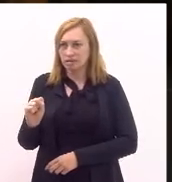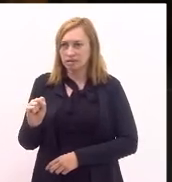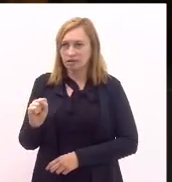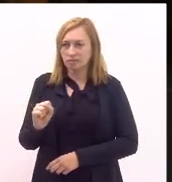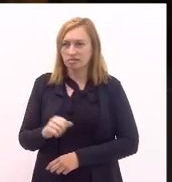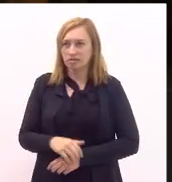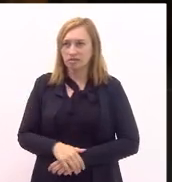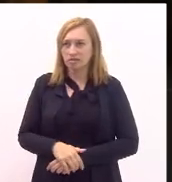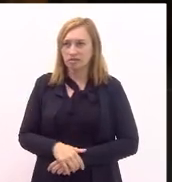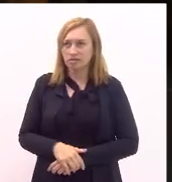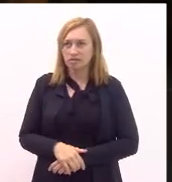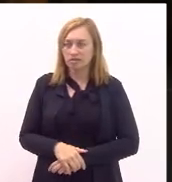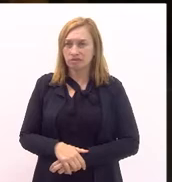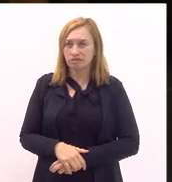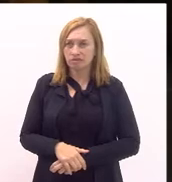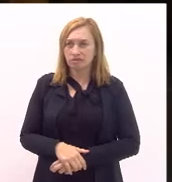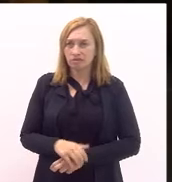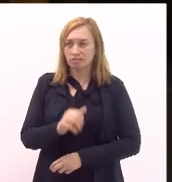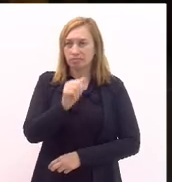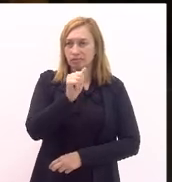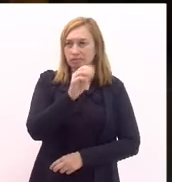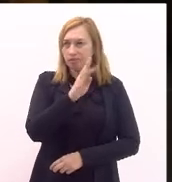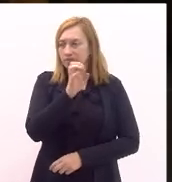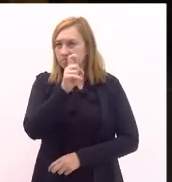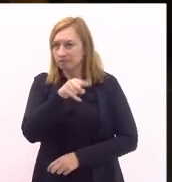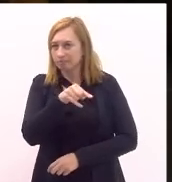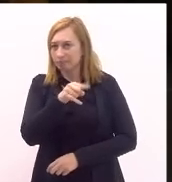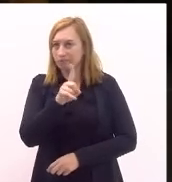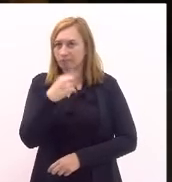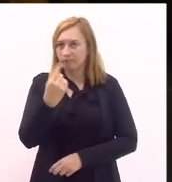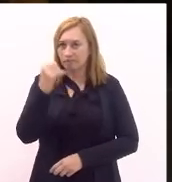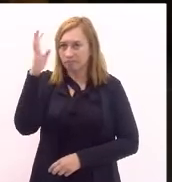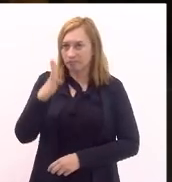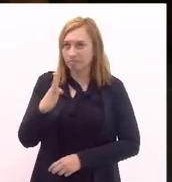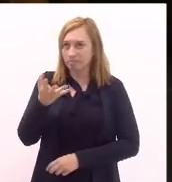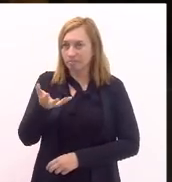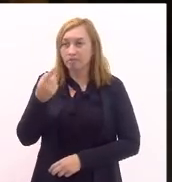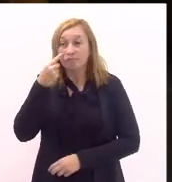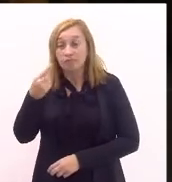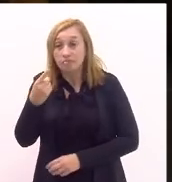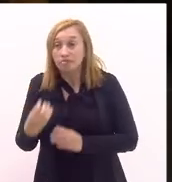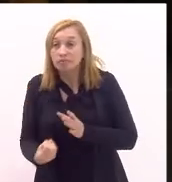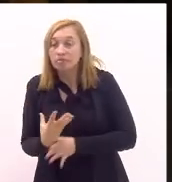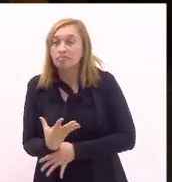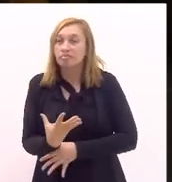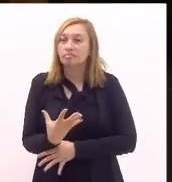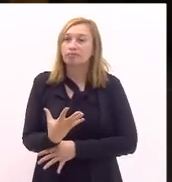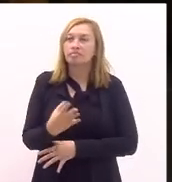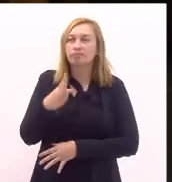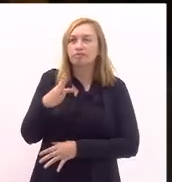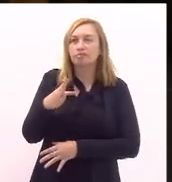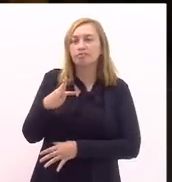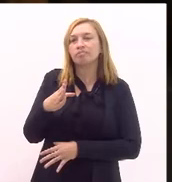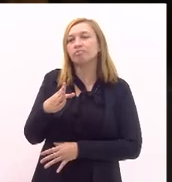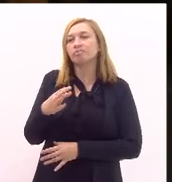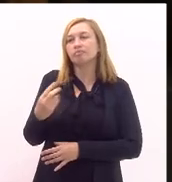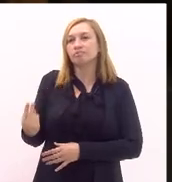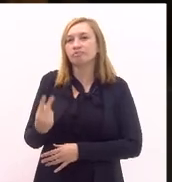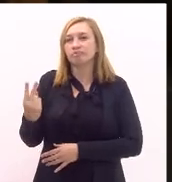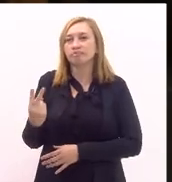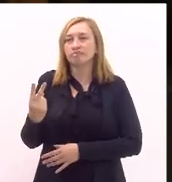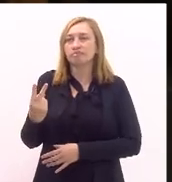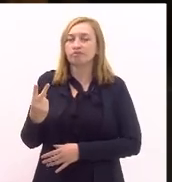Colômbia e a Benê é o Brasil que a gente quer ver construído e pintado